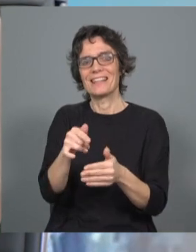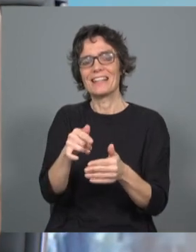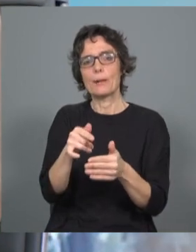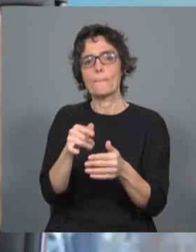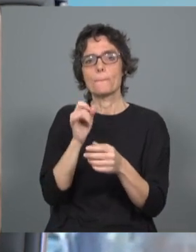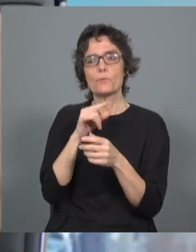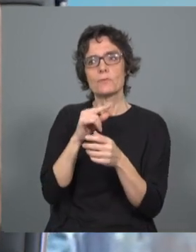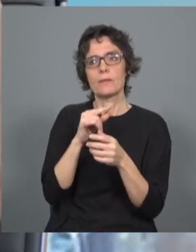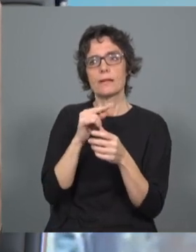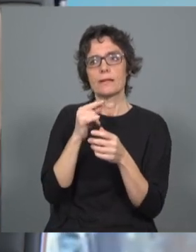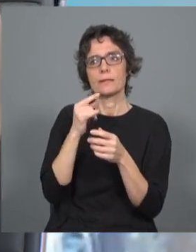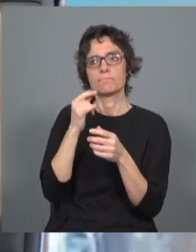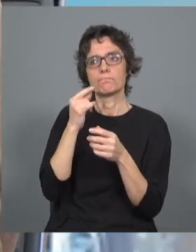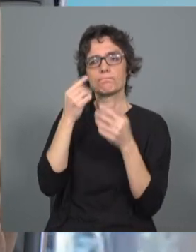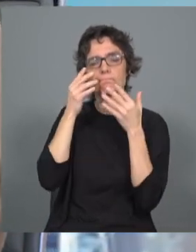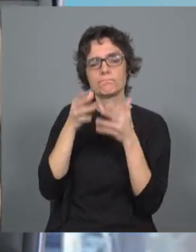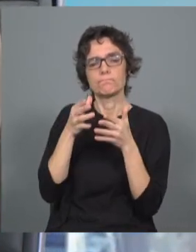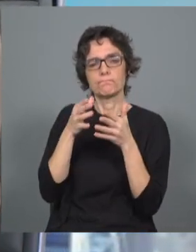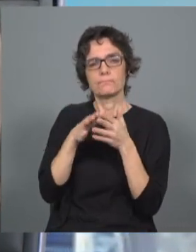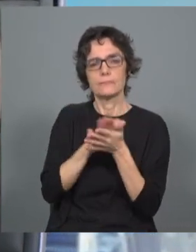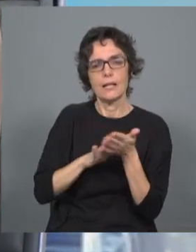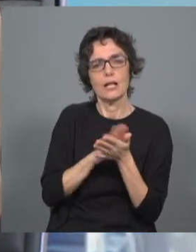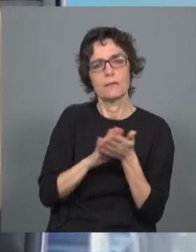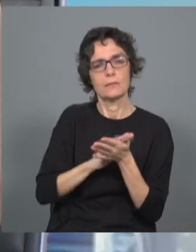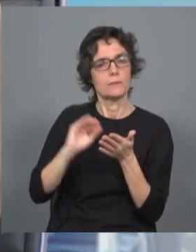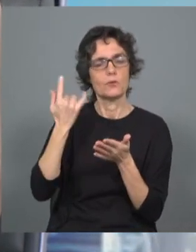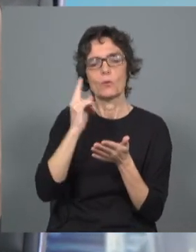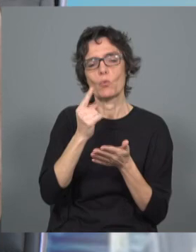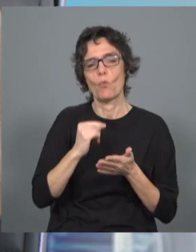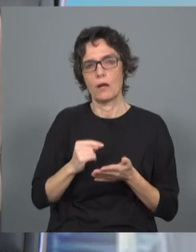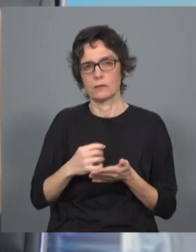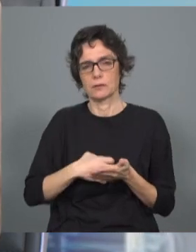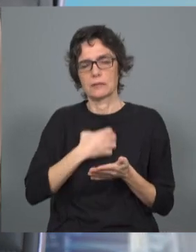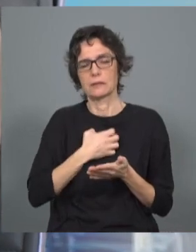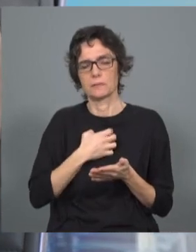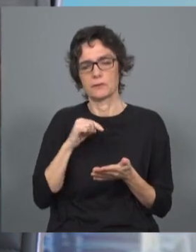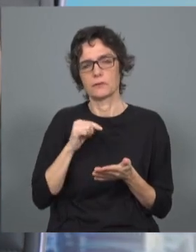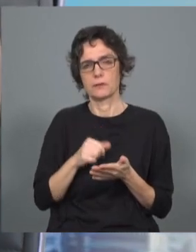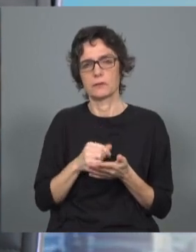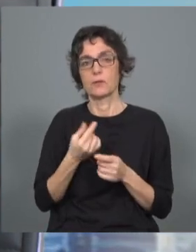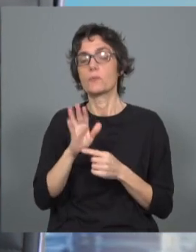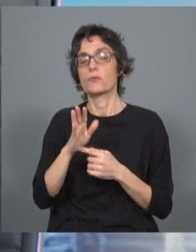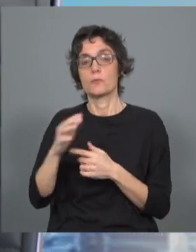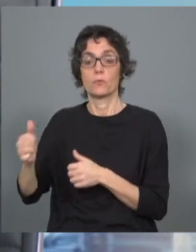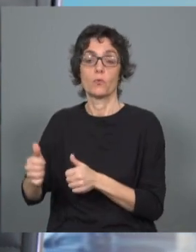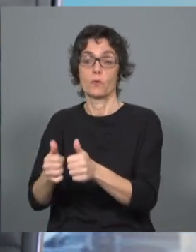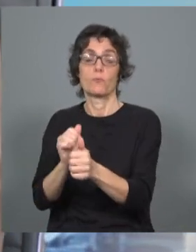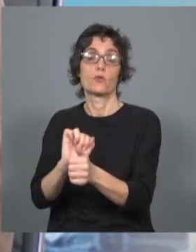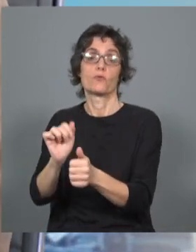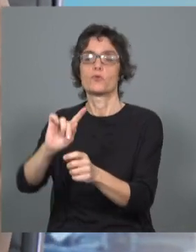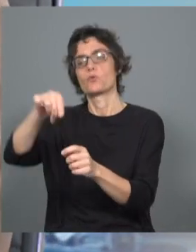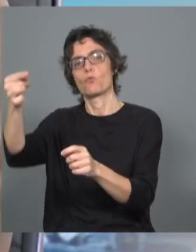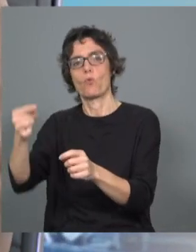ao essencial, é uma abertura a um caminho, porque de facto chegávamos ali a uma parte e olha, o vosso caminho é mesmo diferente, é outro,